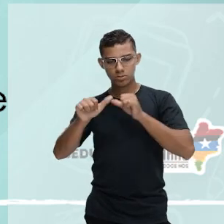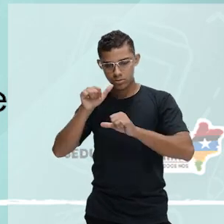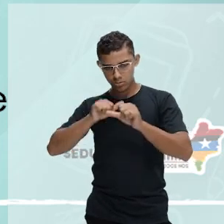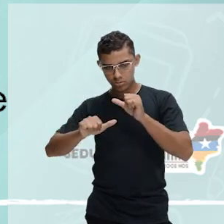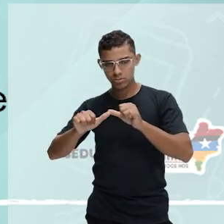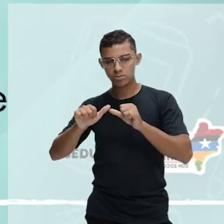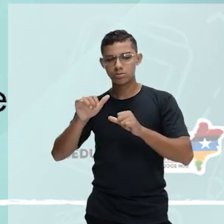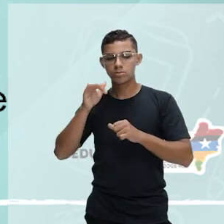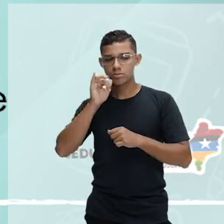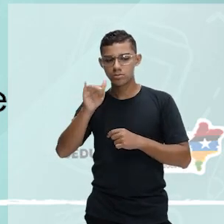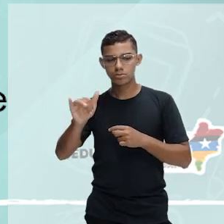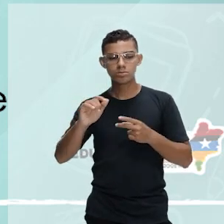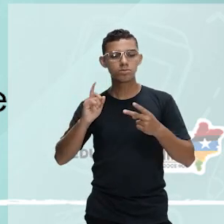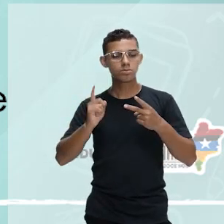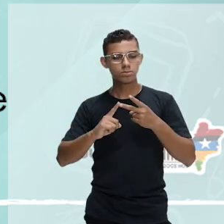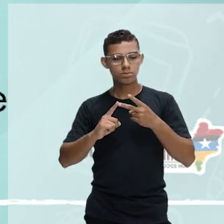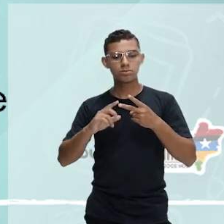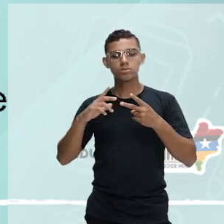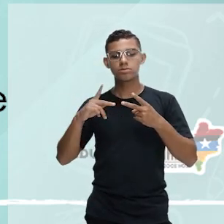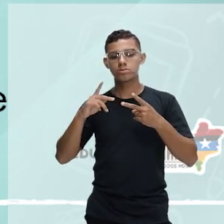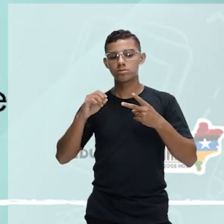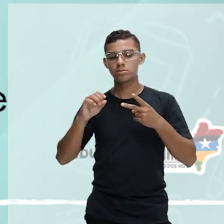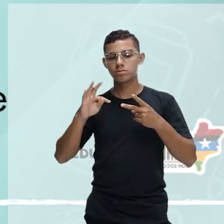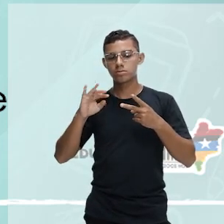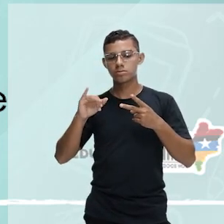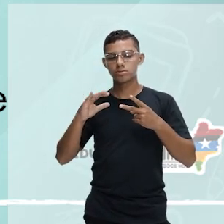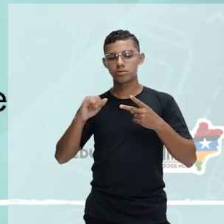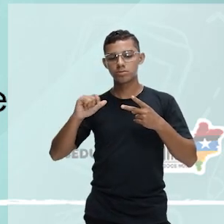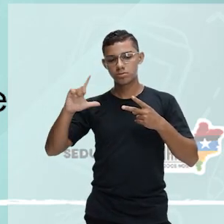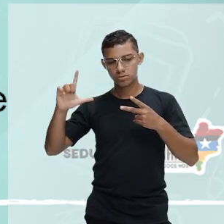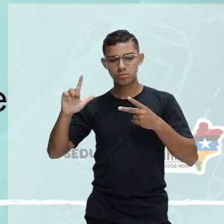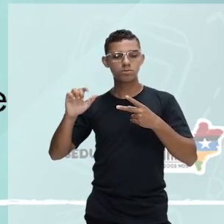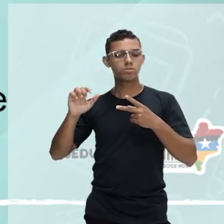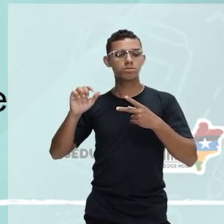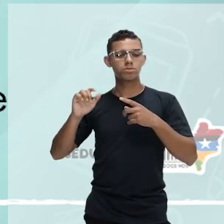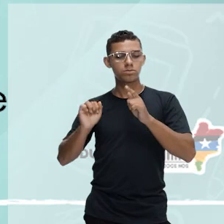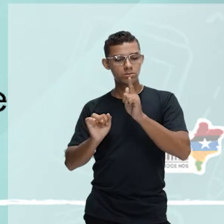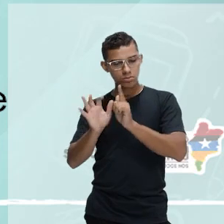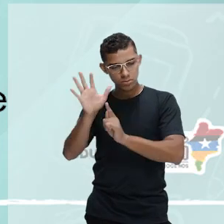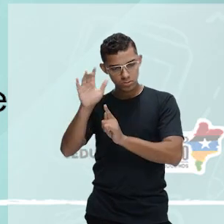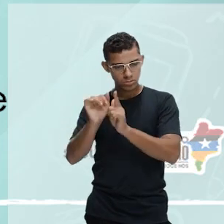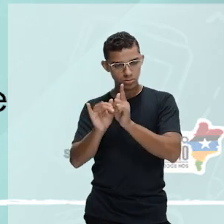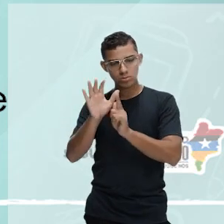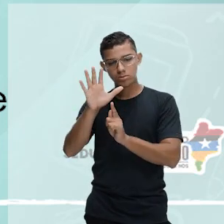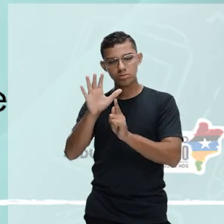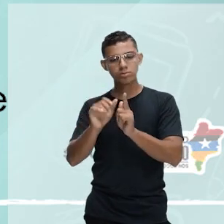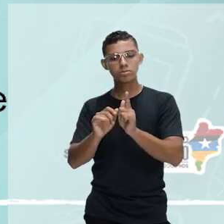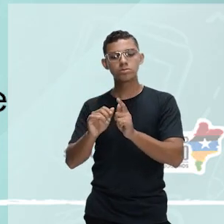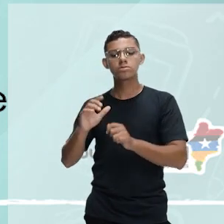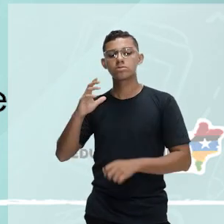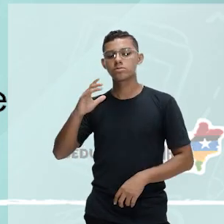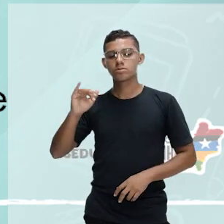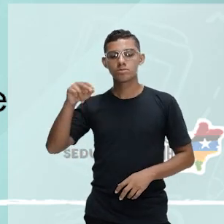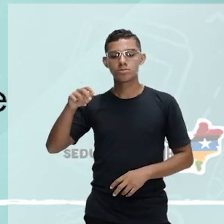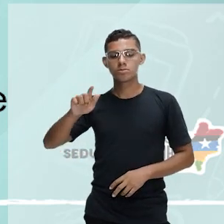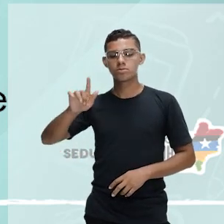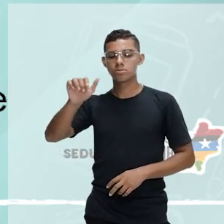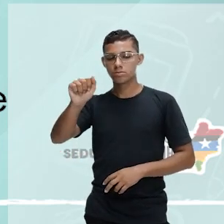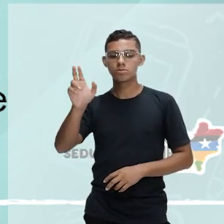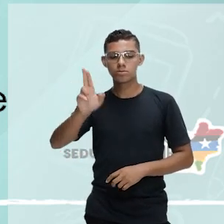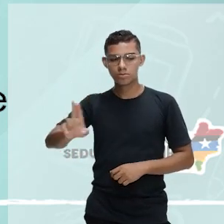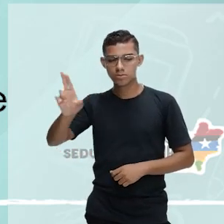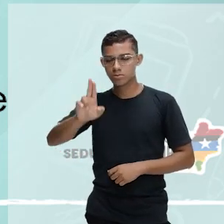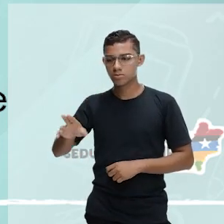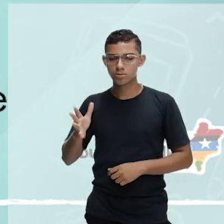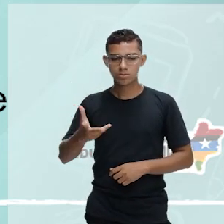a potencial gravitacional em cinética. Certo? A energia cinética em elétrica é utilizando a velocidade.